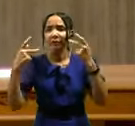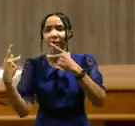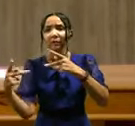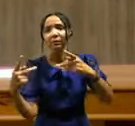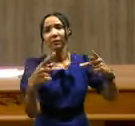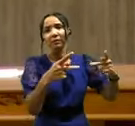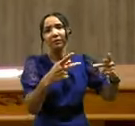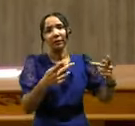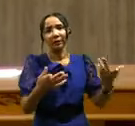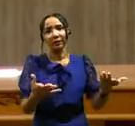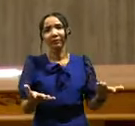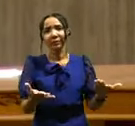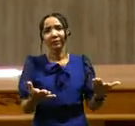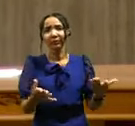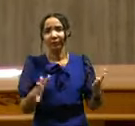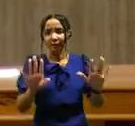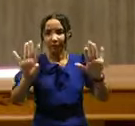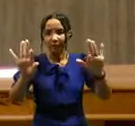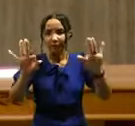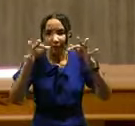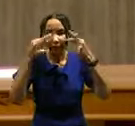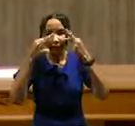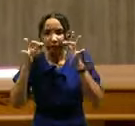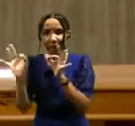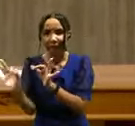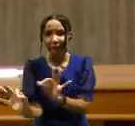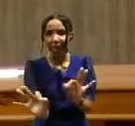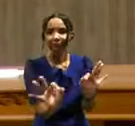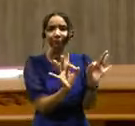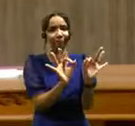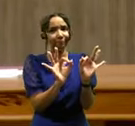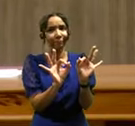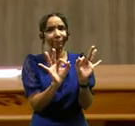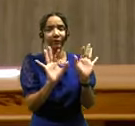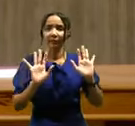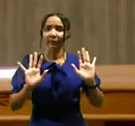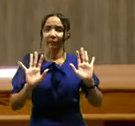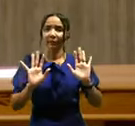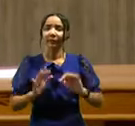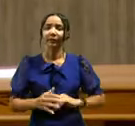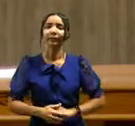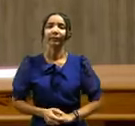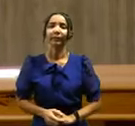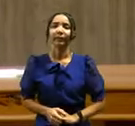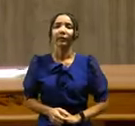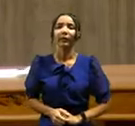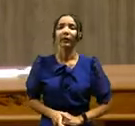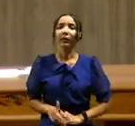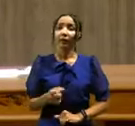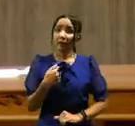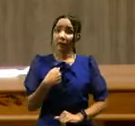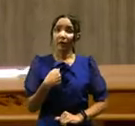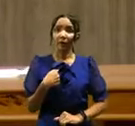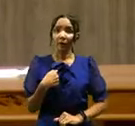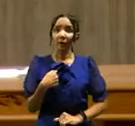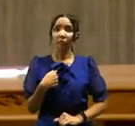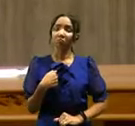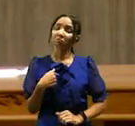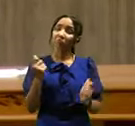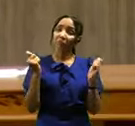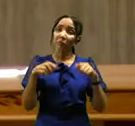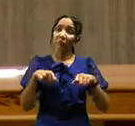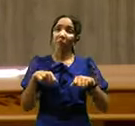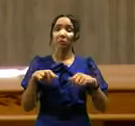que nem sempre escutem essa o fato de eu semear isso aqui quer dizer que vai produzir